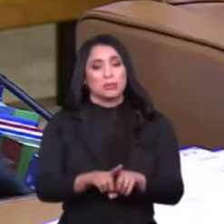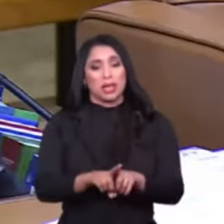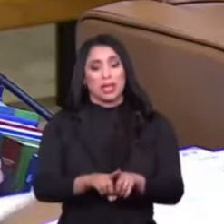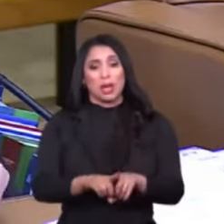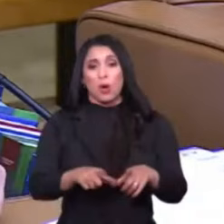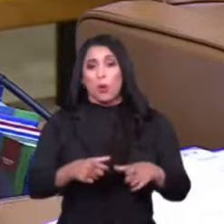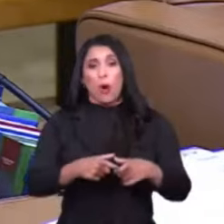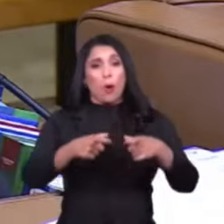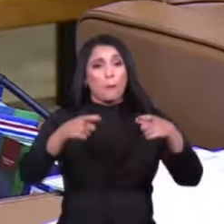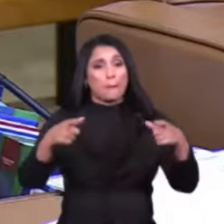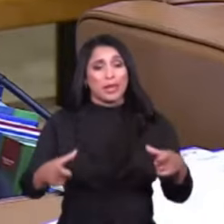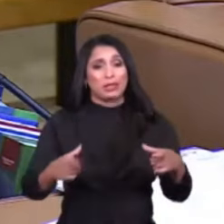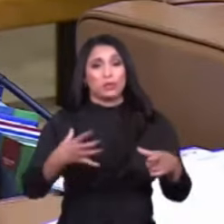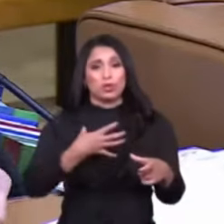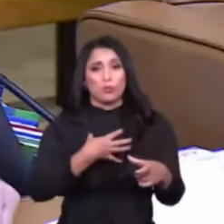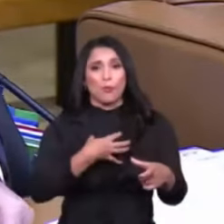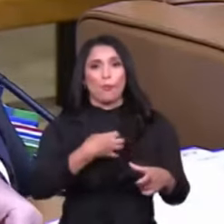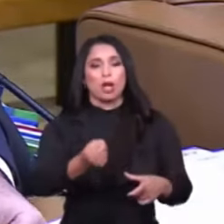suicídios concluídos.